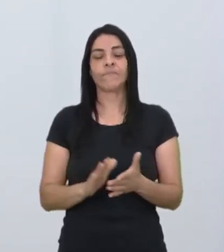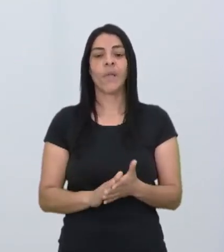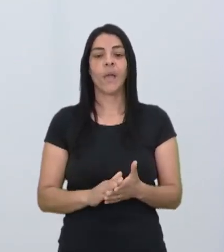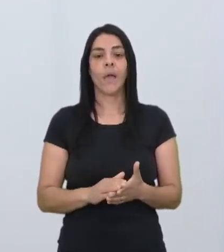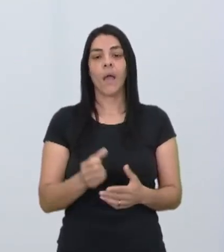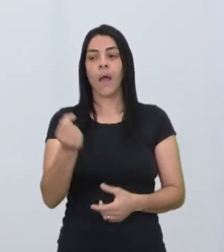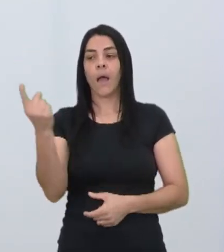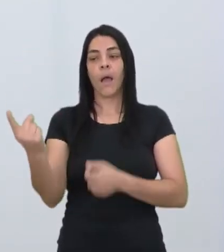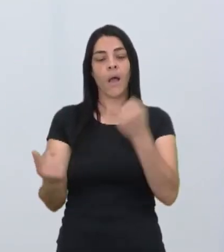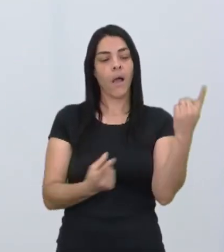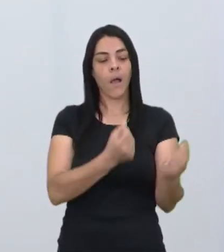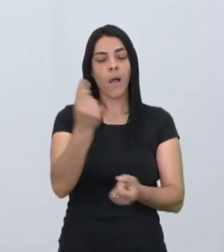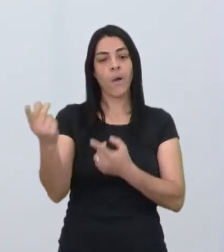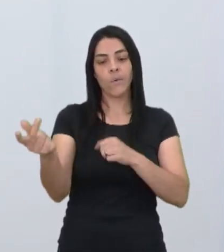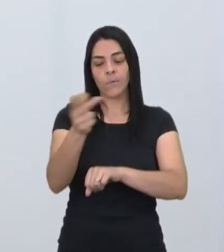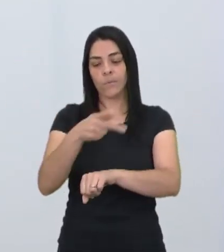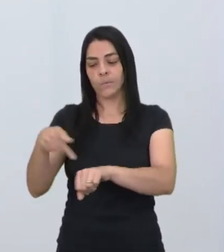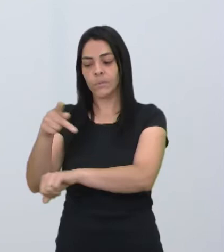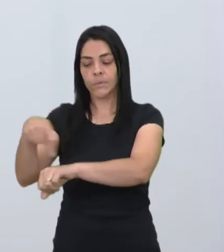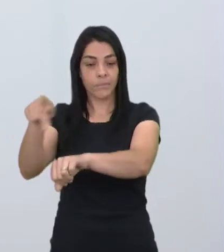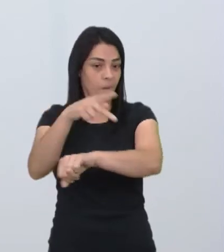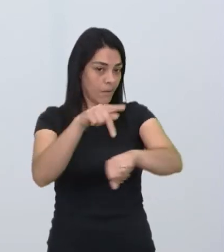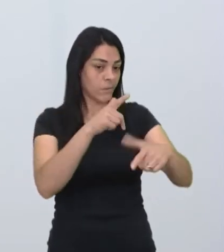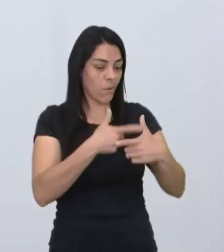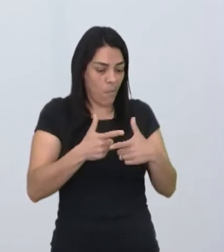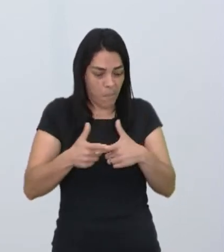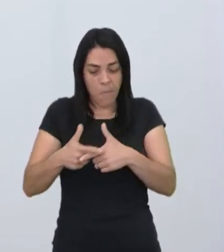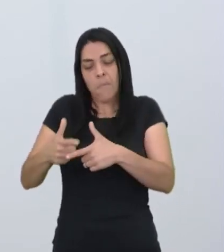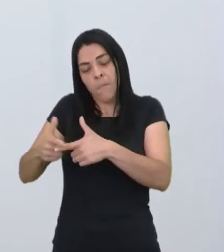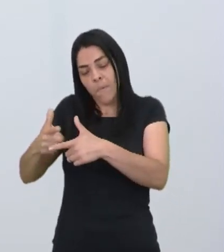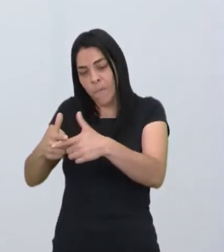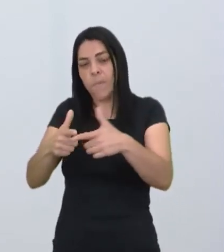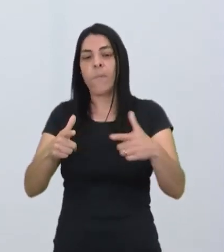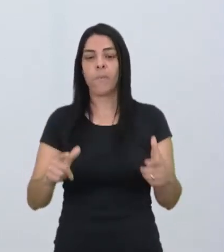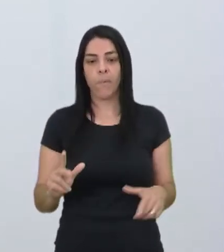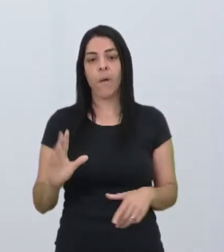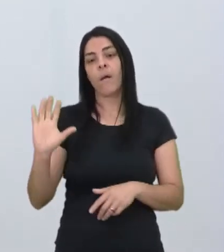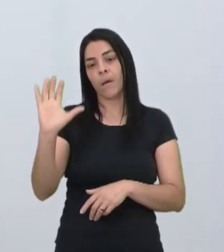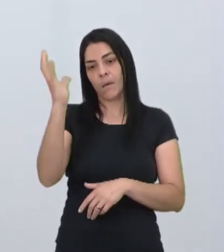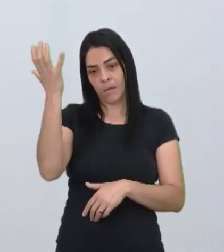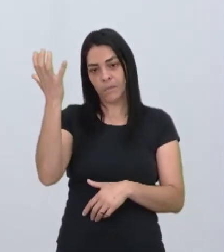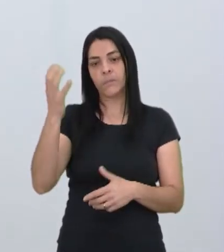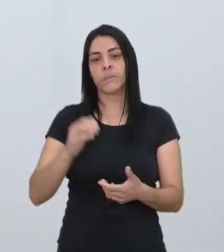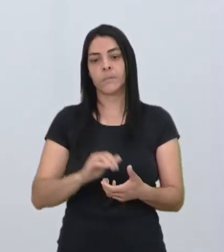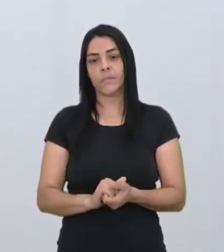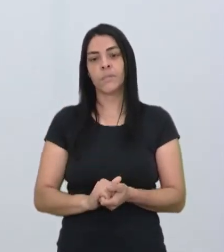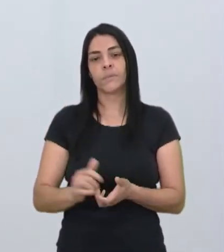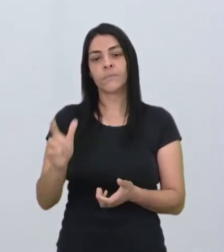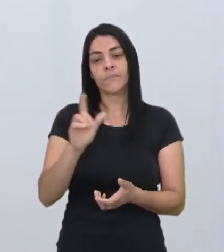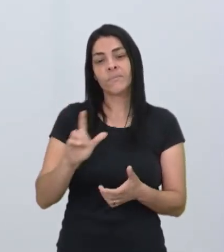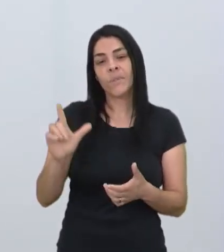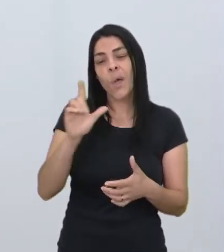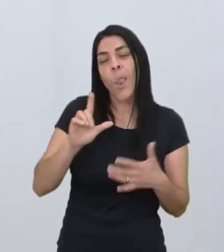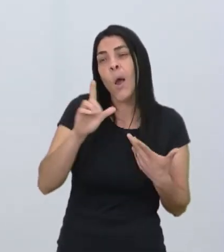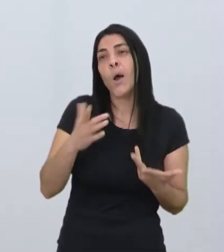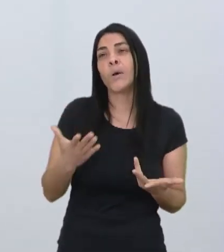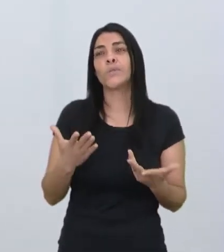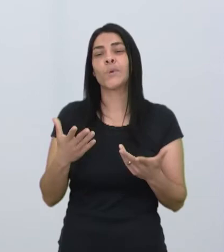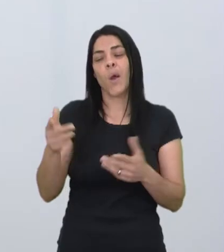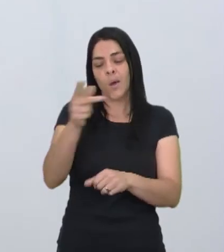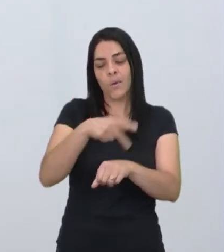pelo mundo, alguns problemas assim podem vir a ocorrer. É o caso, logicamente, né, dos países